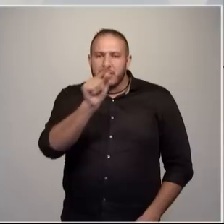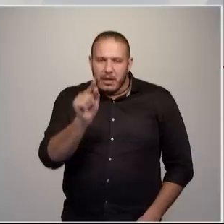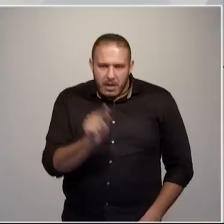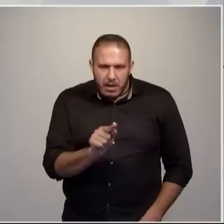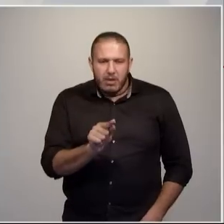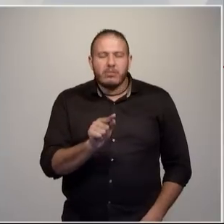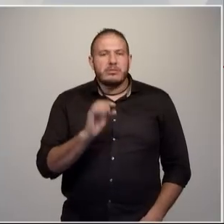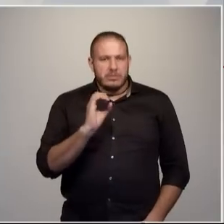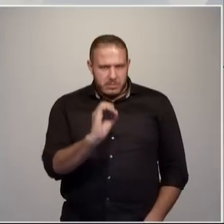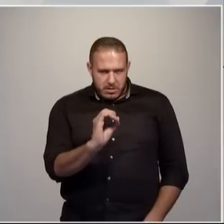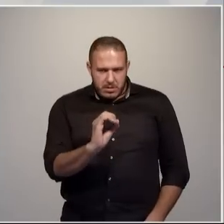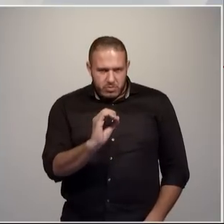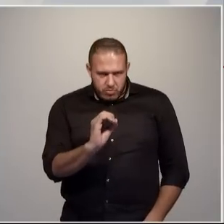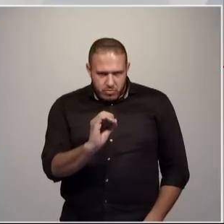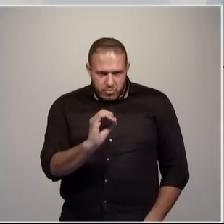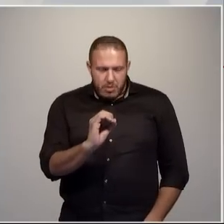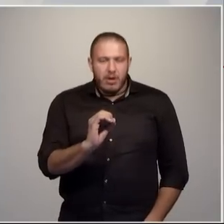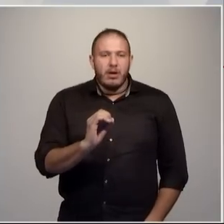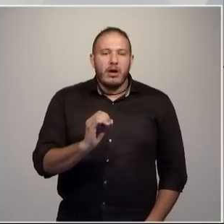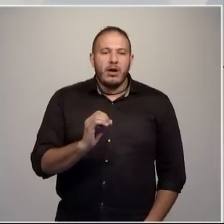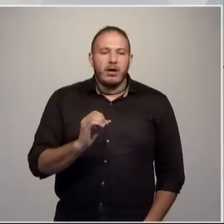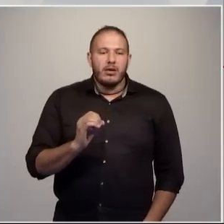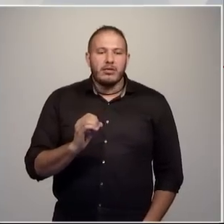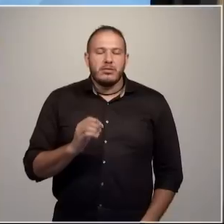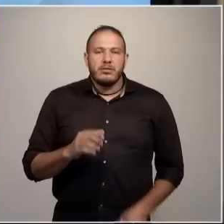0 a